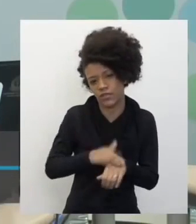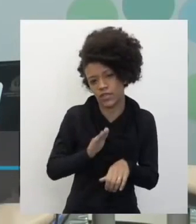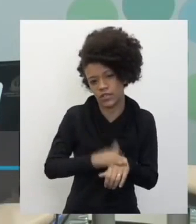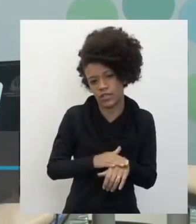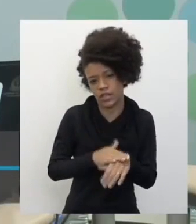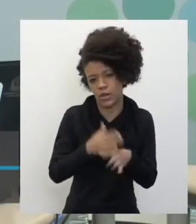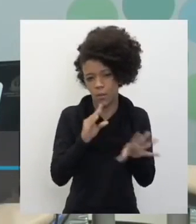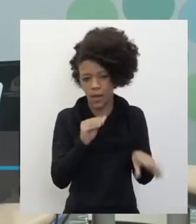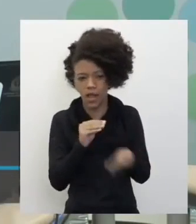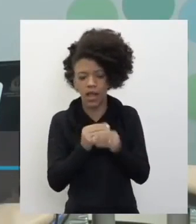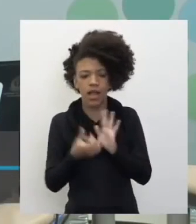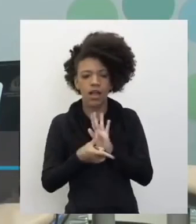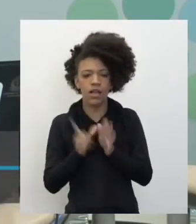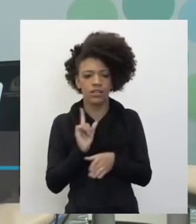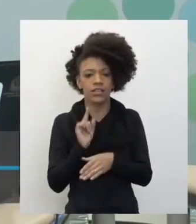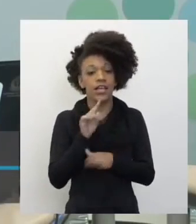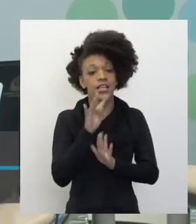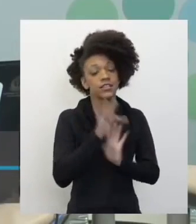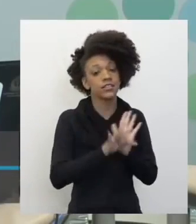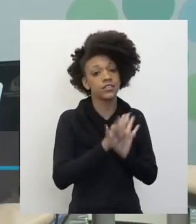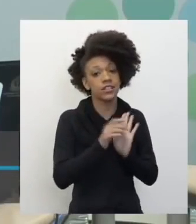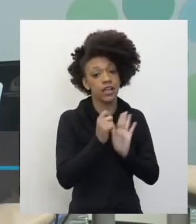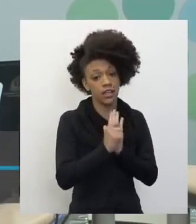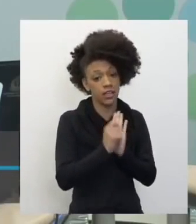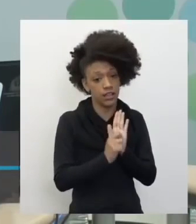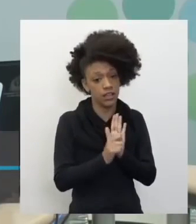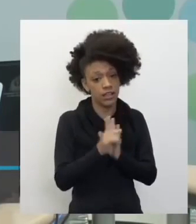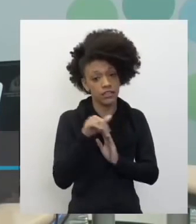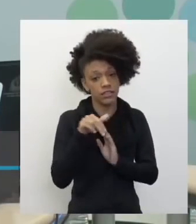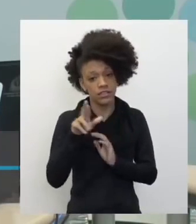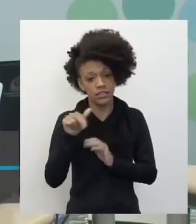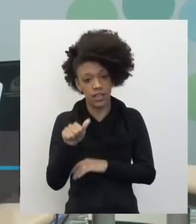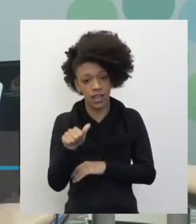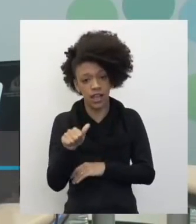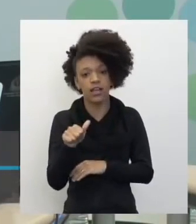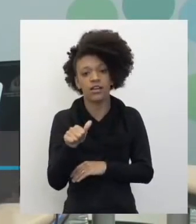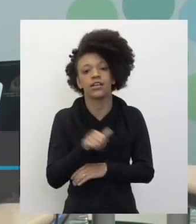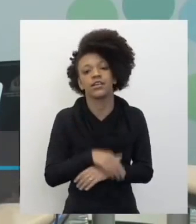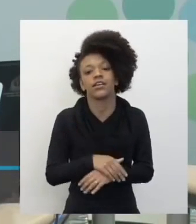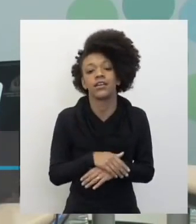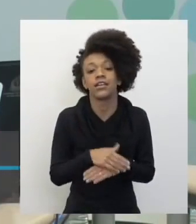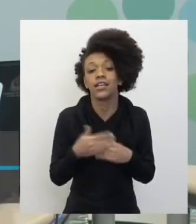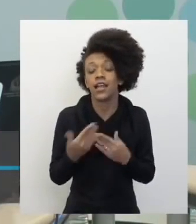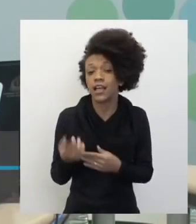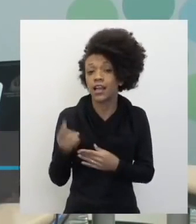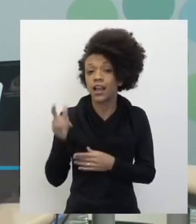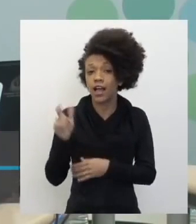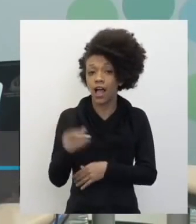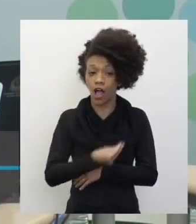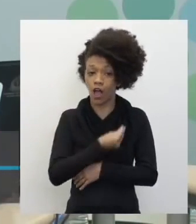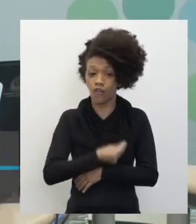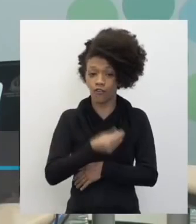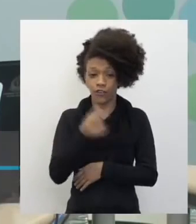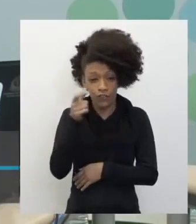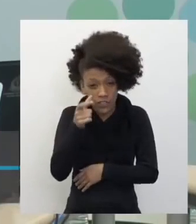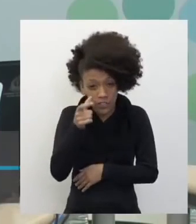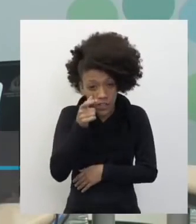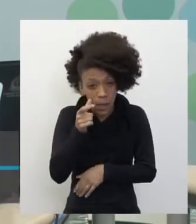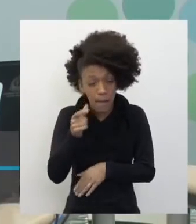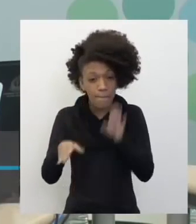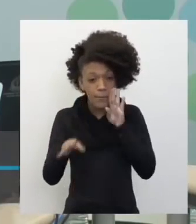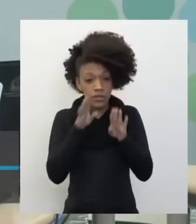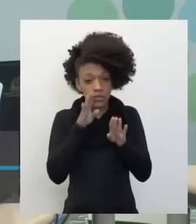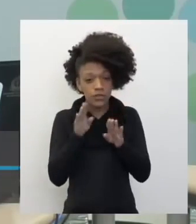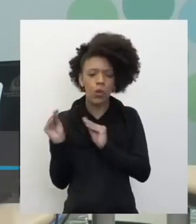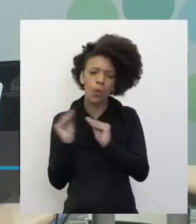apêndice antes da gente começar. Esse texto foi escrito pela Yara Panchame Ávila. Yara está aí ao vivo assistindo, acho que pelo Facebook.